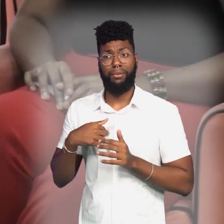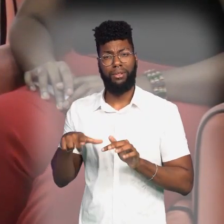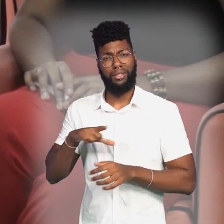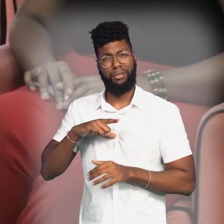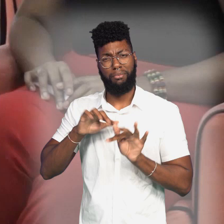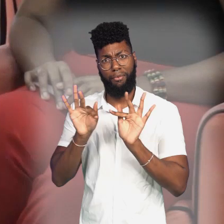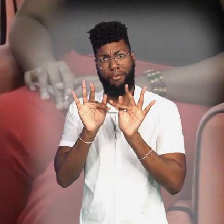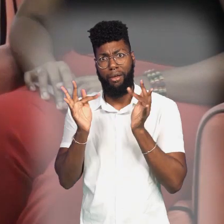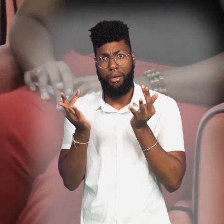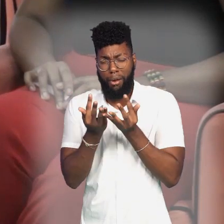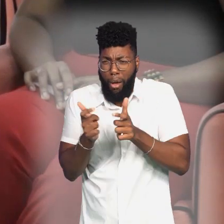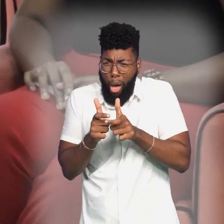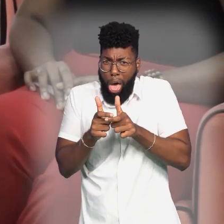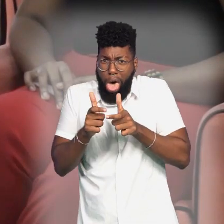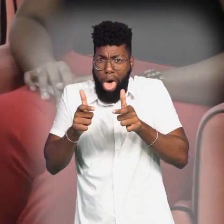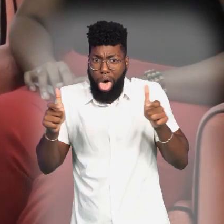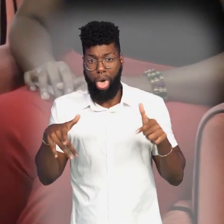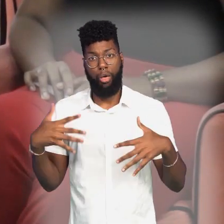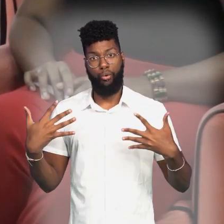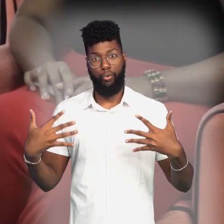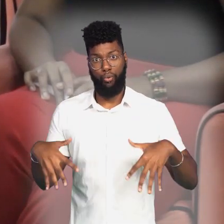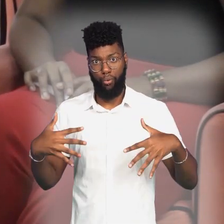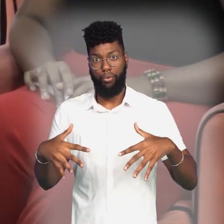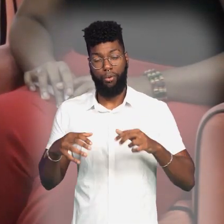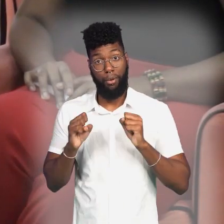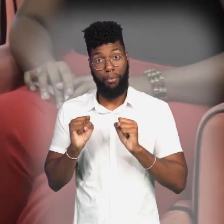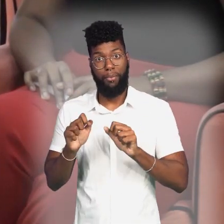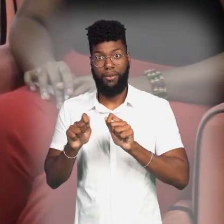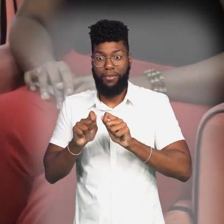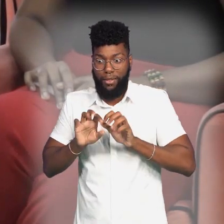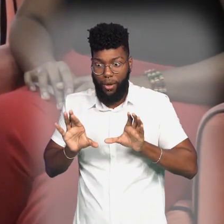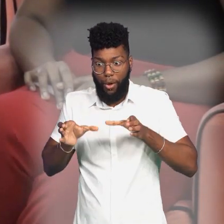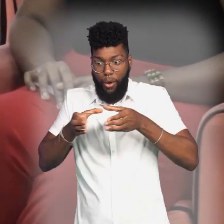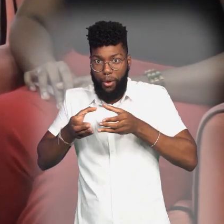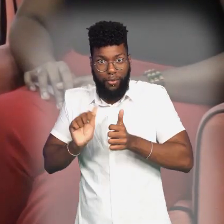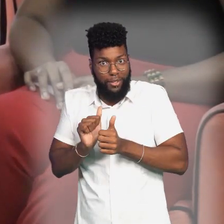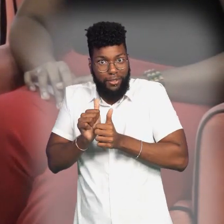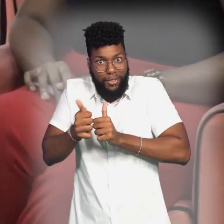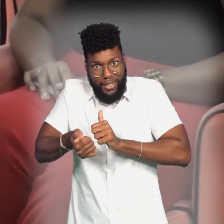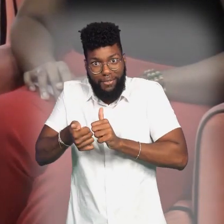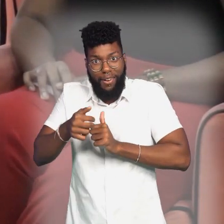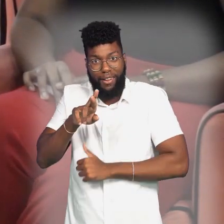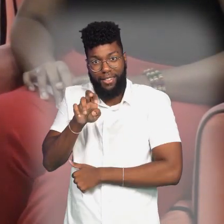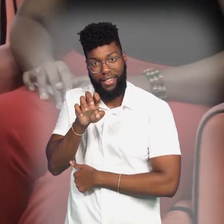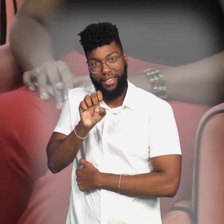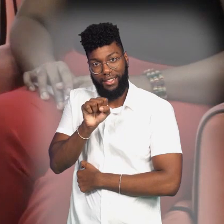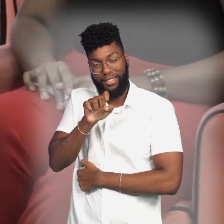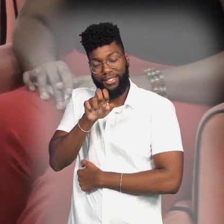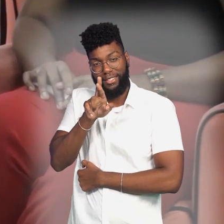grande, dá para fazer um time de futebol reserva também.